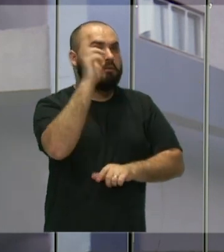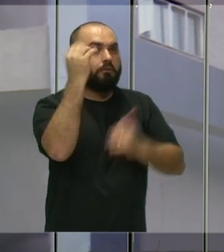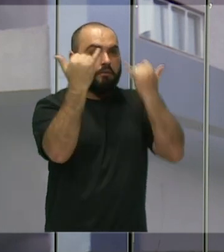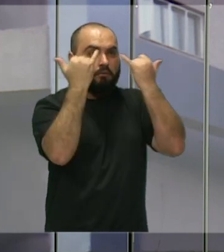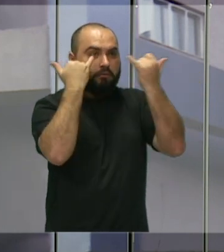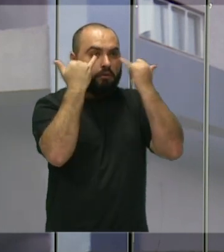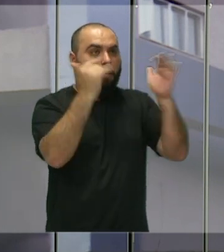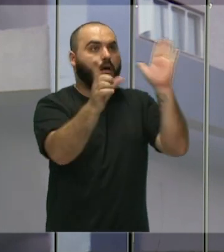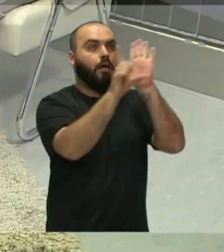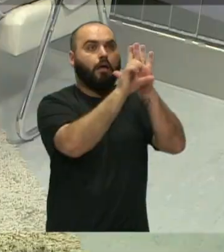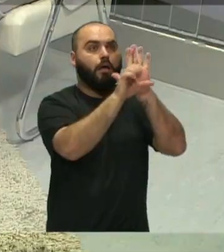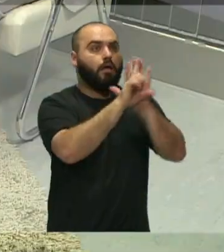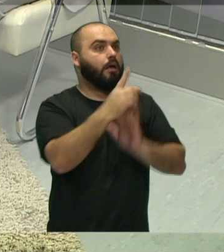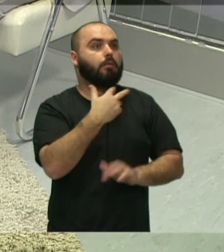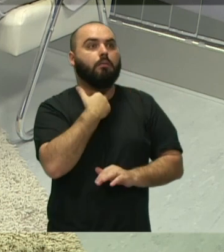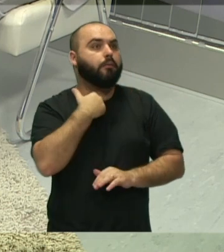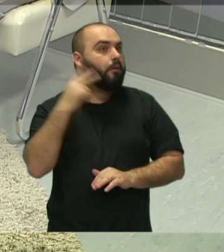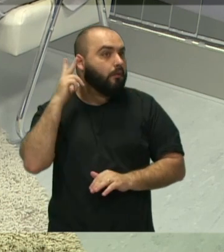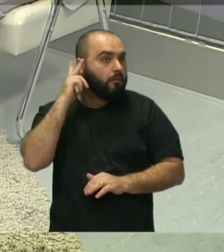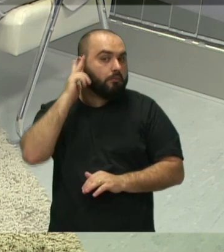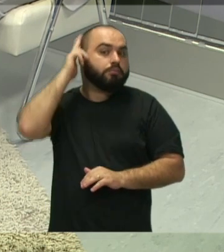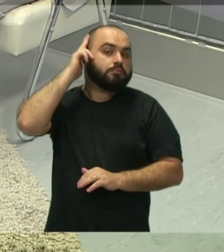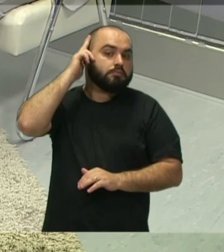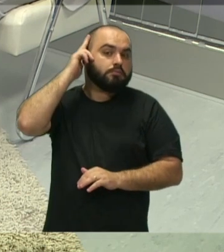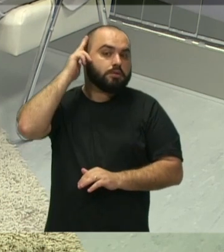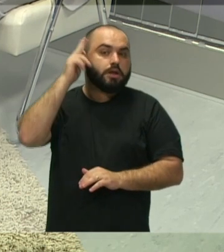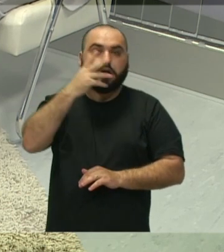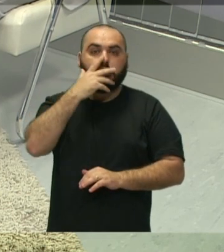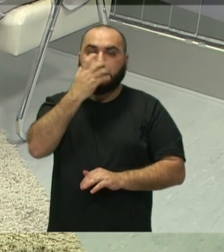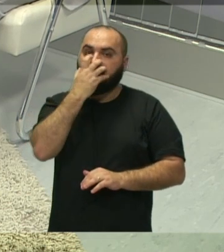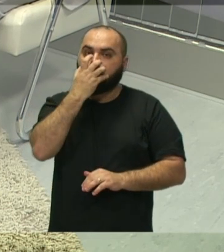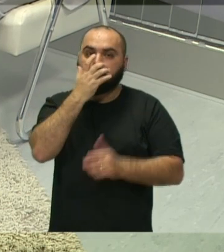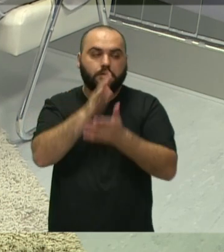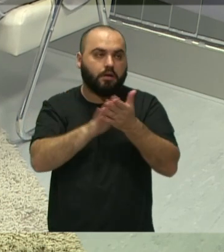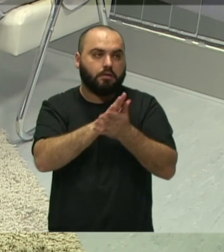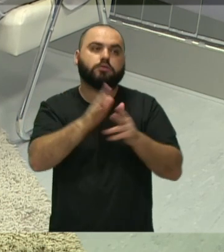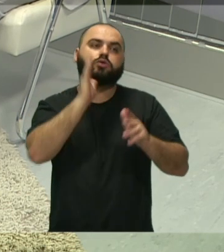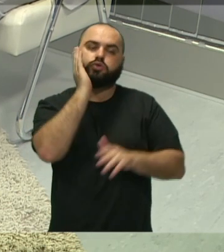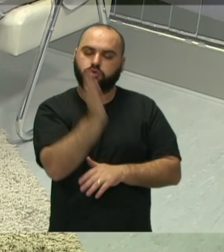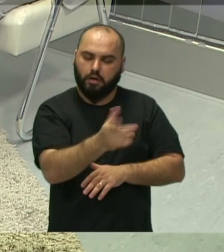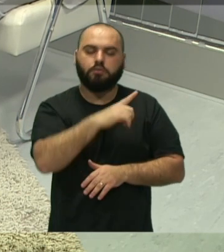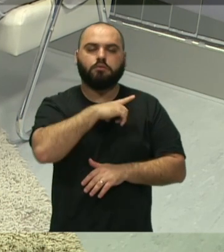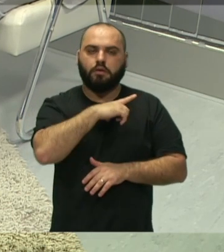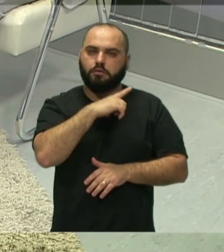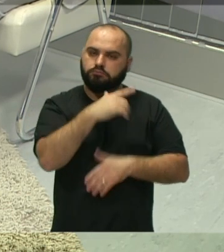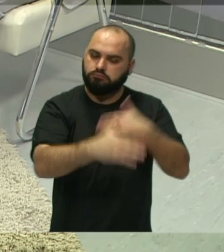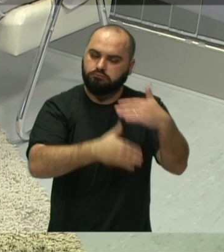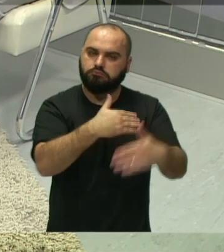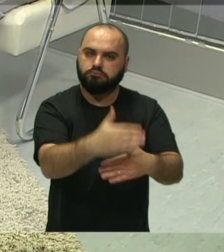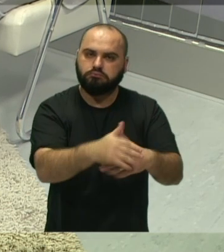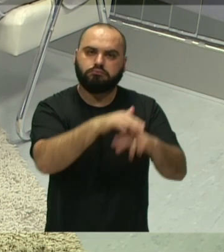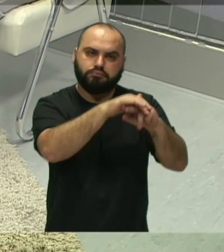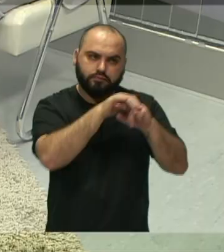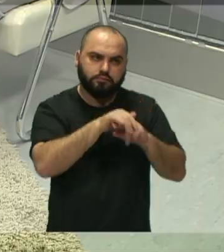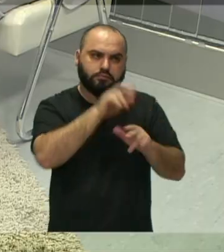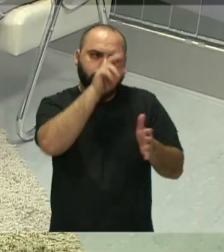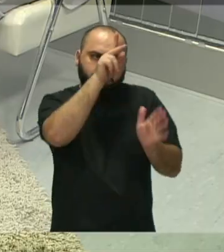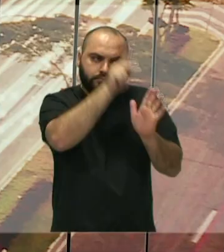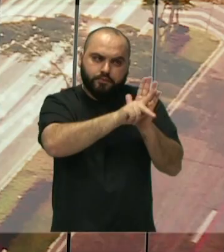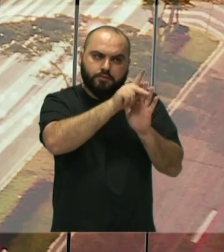que ela não pode fazer isso, você já tem um avanço. Então, é isso que esse projeto de lei busca trazer aqui para o nosso